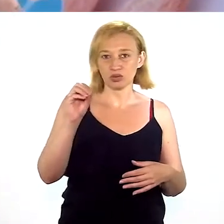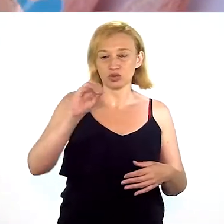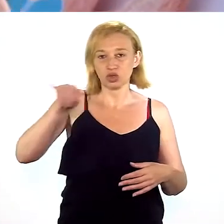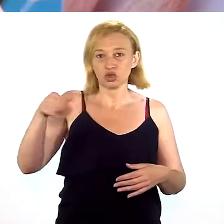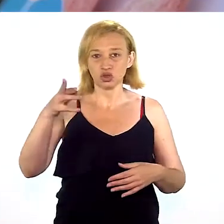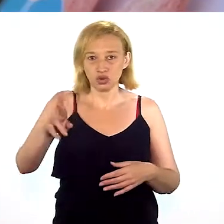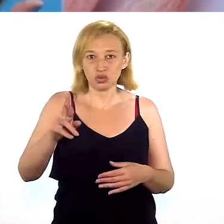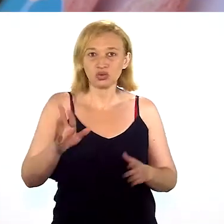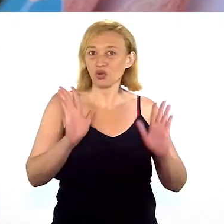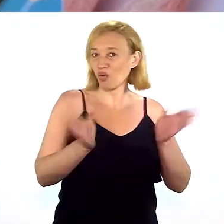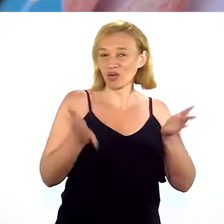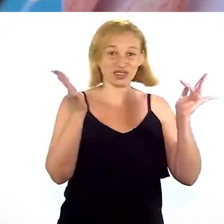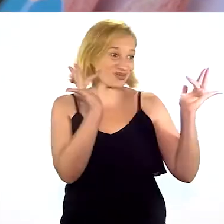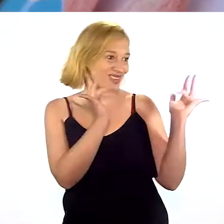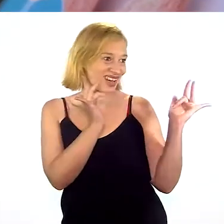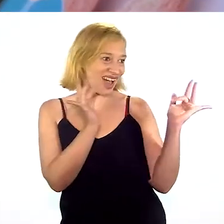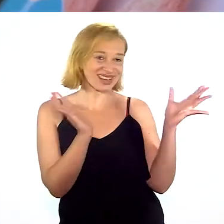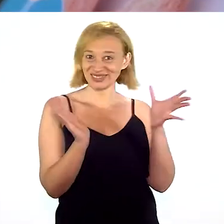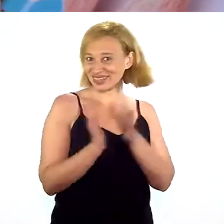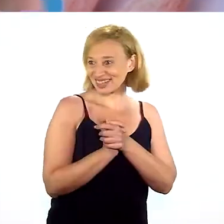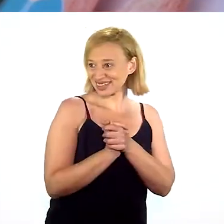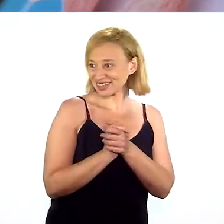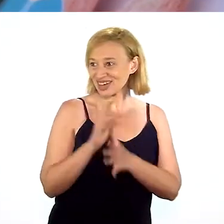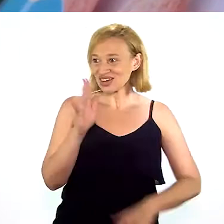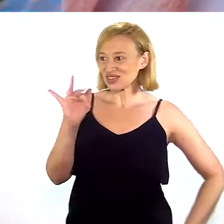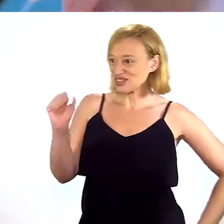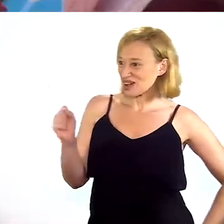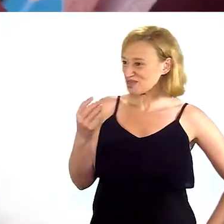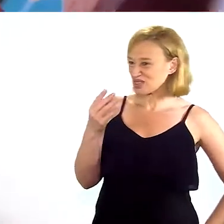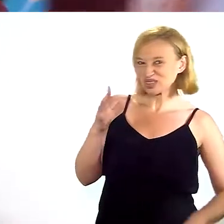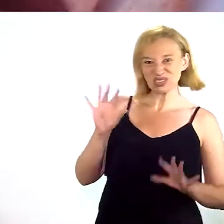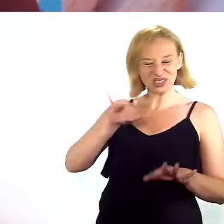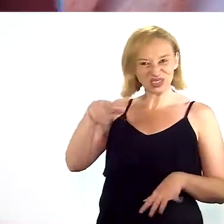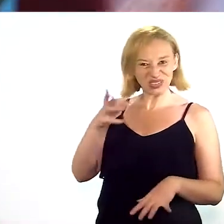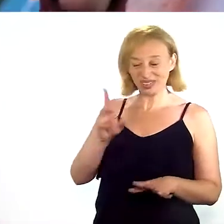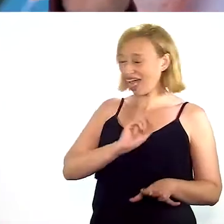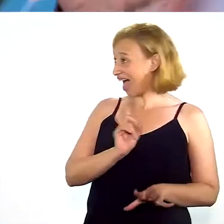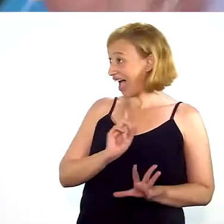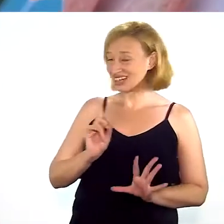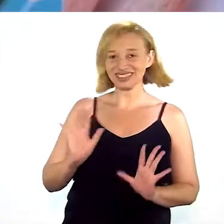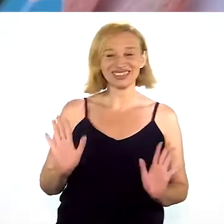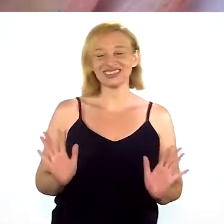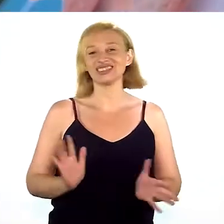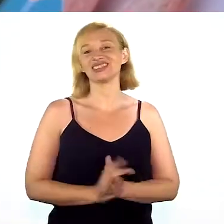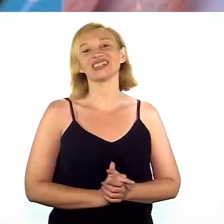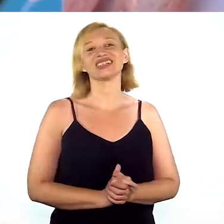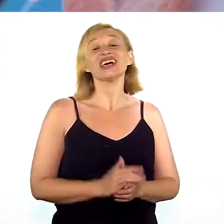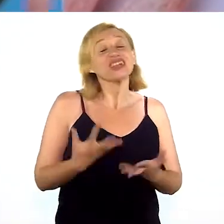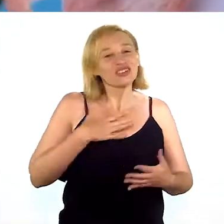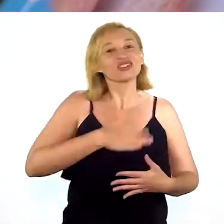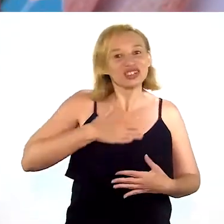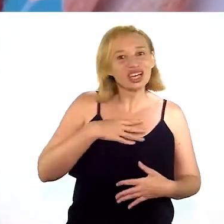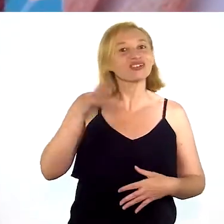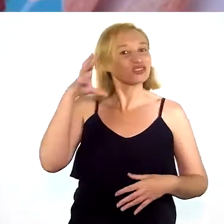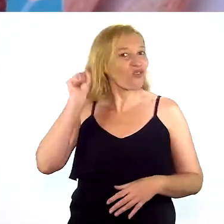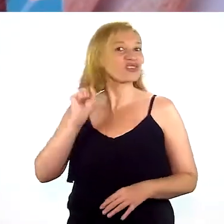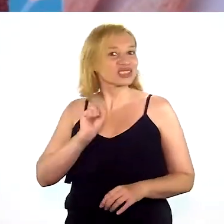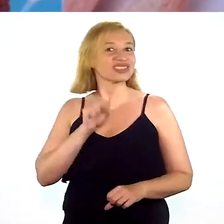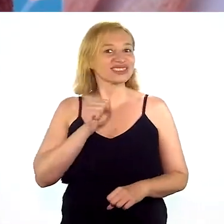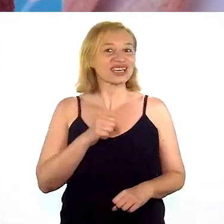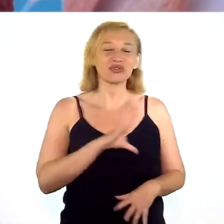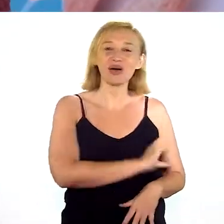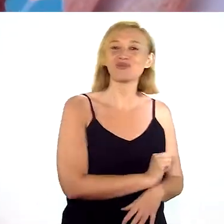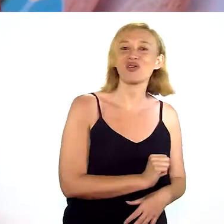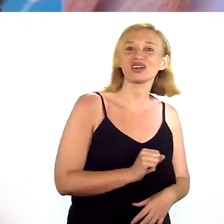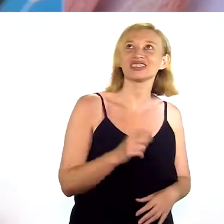Júnior, e aí hoje os namorados, maridos falam, Fábio Júnior, Deus me livre, mas era aquela coisa que a gente gostava